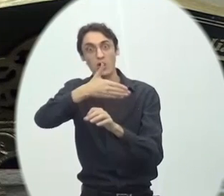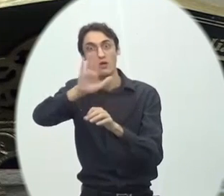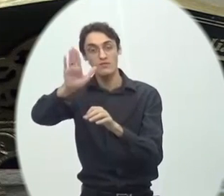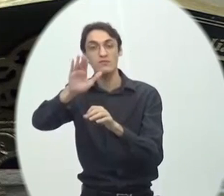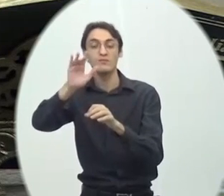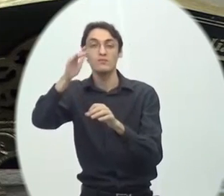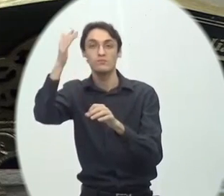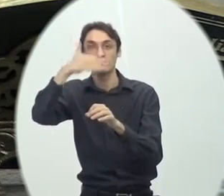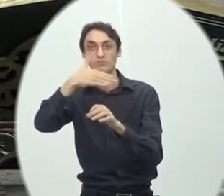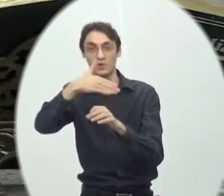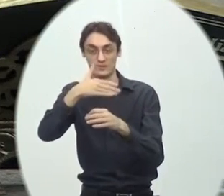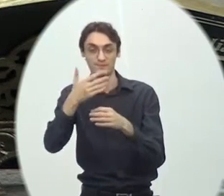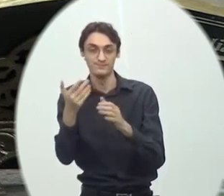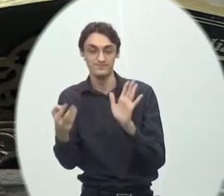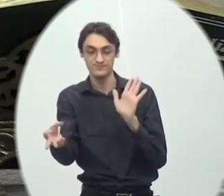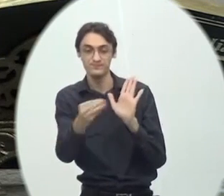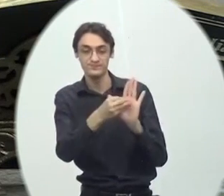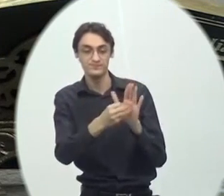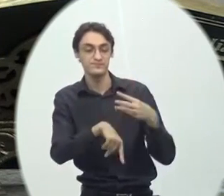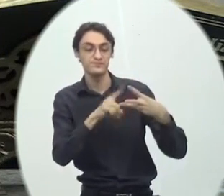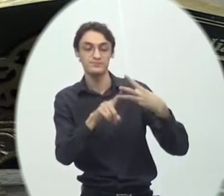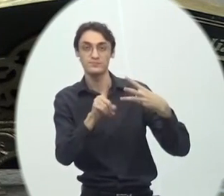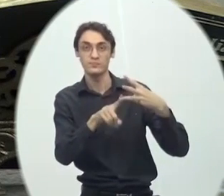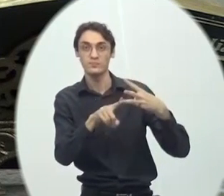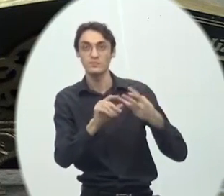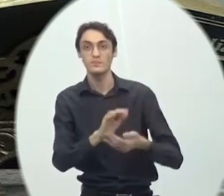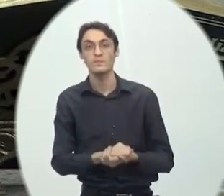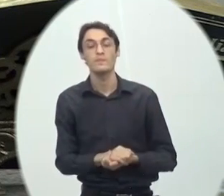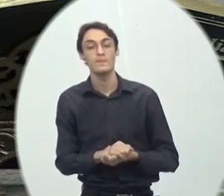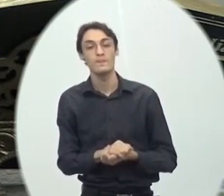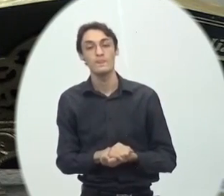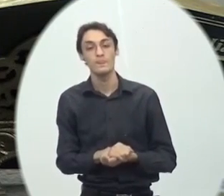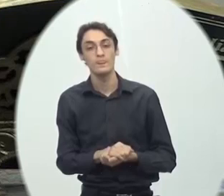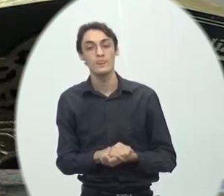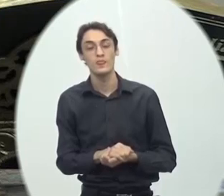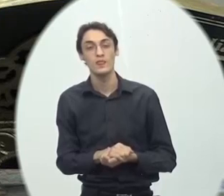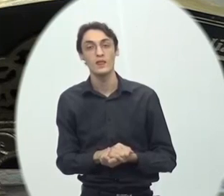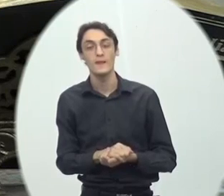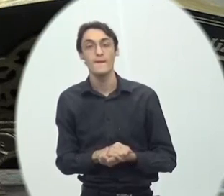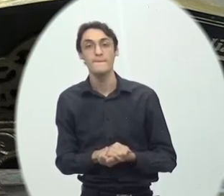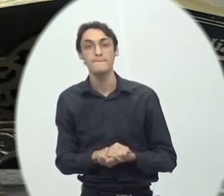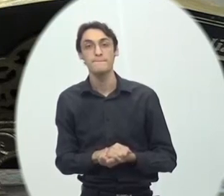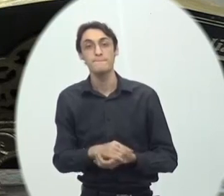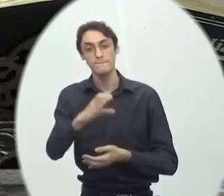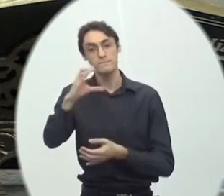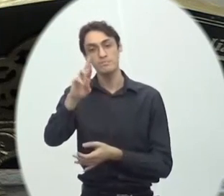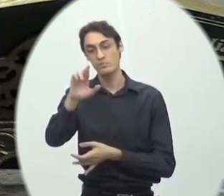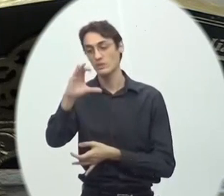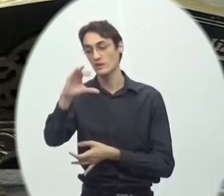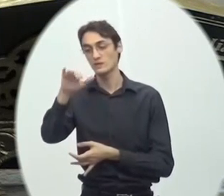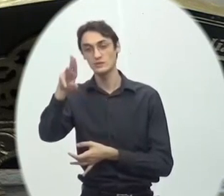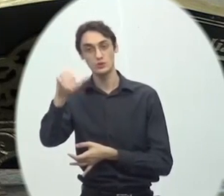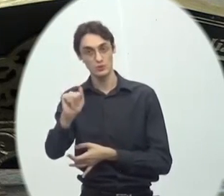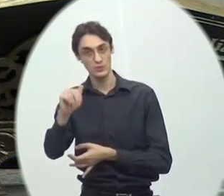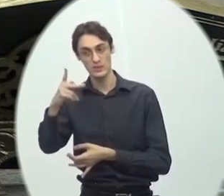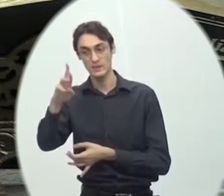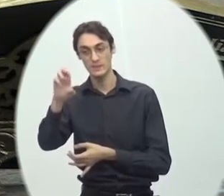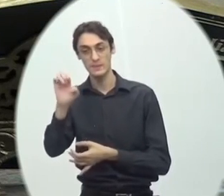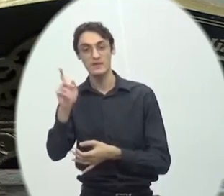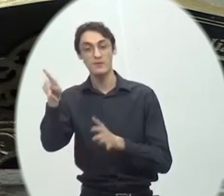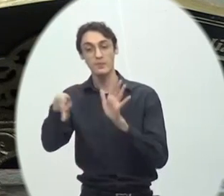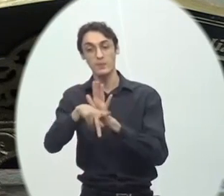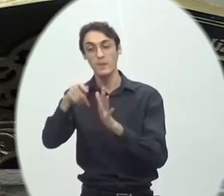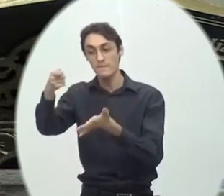probantes. 3. Qual o valor nominal do déficit atuarial atual do Criciúma Preve para honrar o